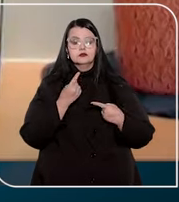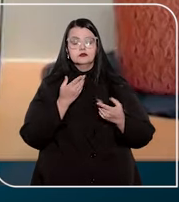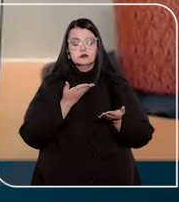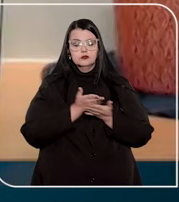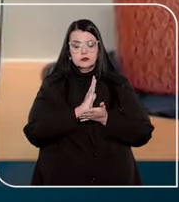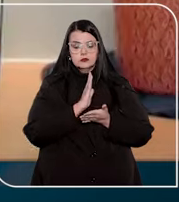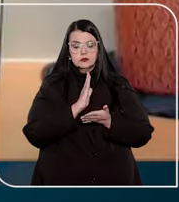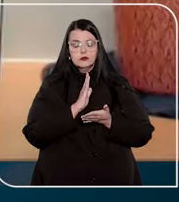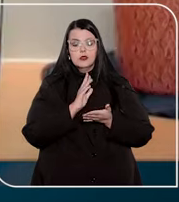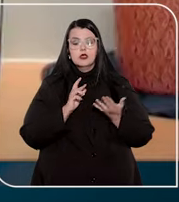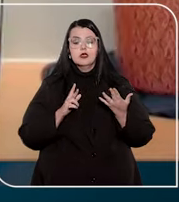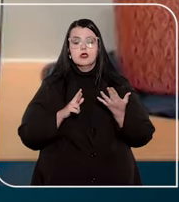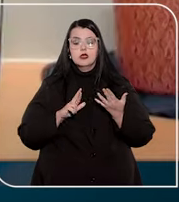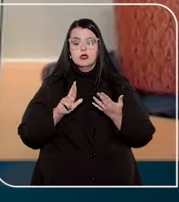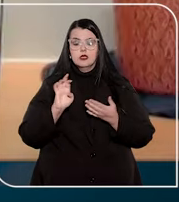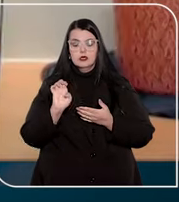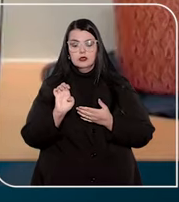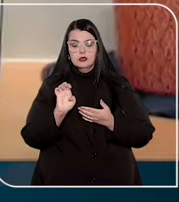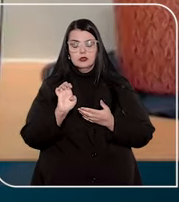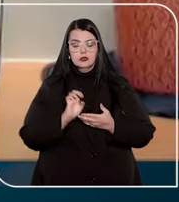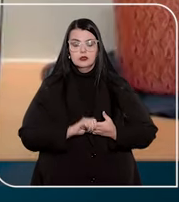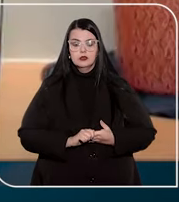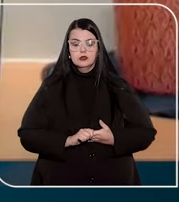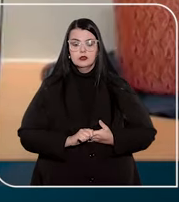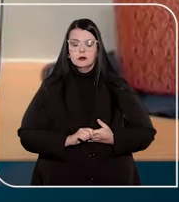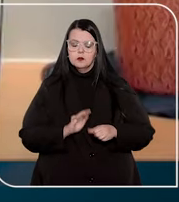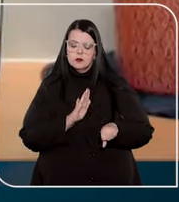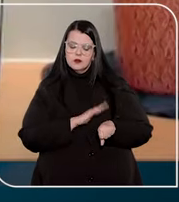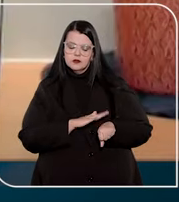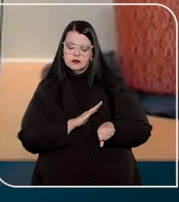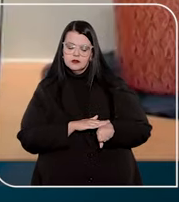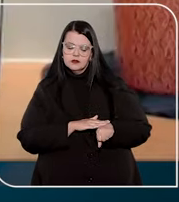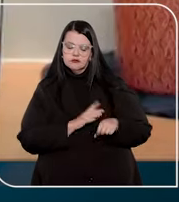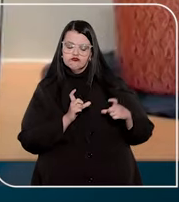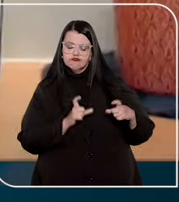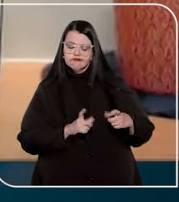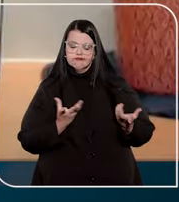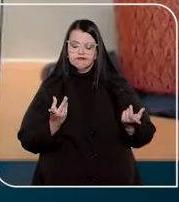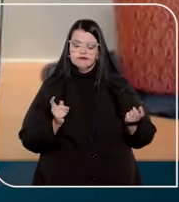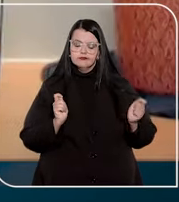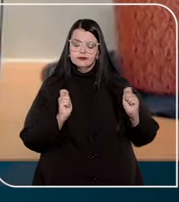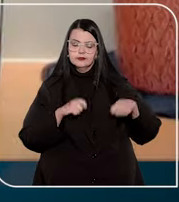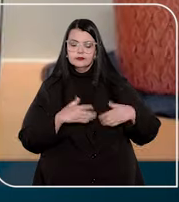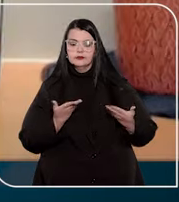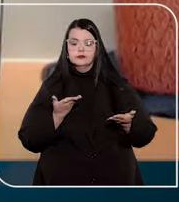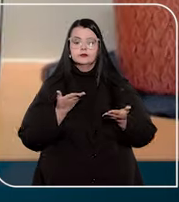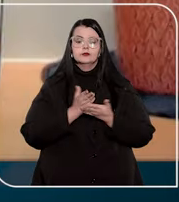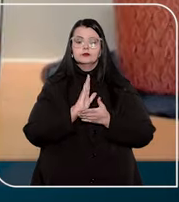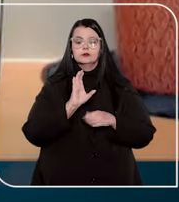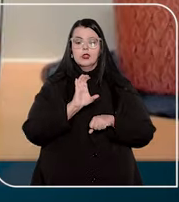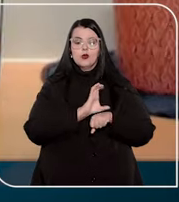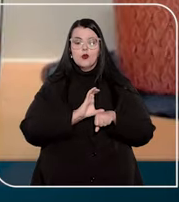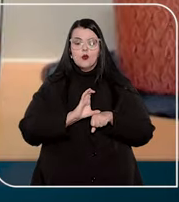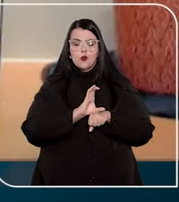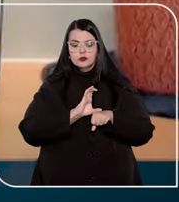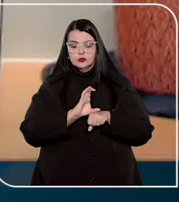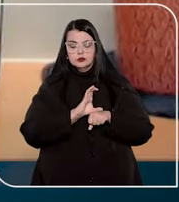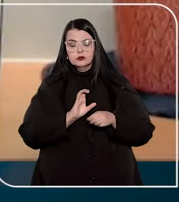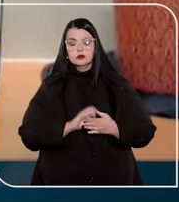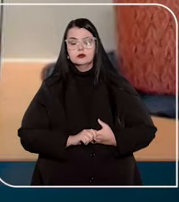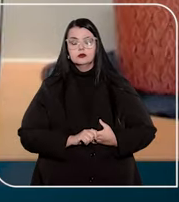extraordinário. Num primeiro momento, a parte pode até achar que cabe, porque vai ler lá na Constituição que o